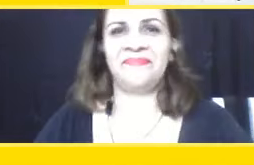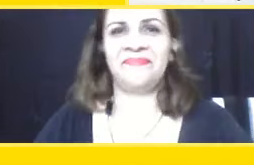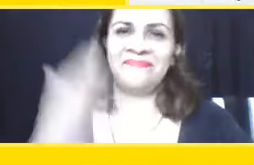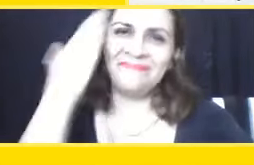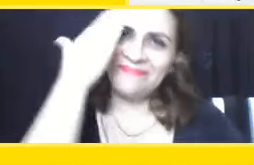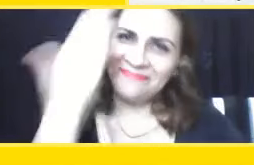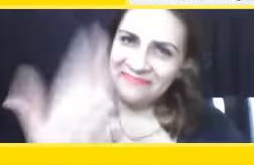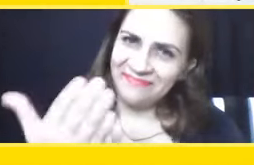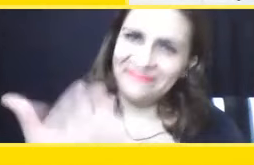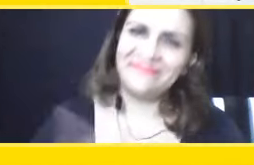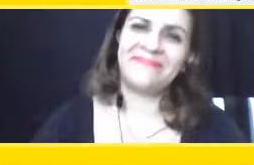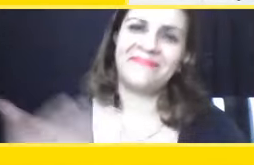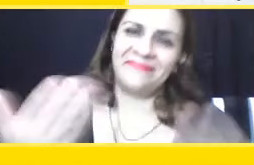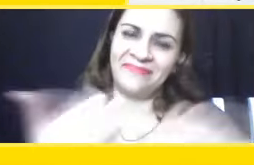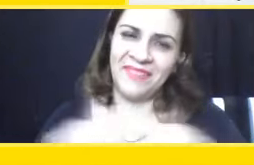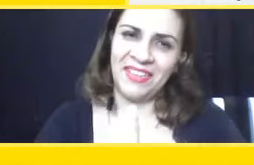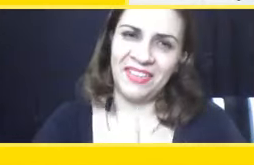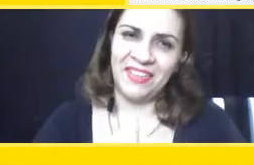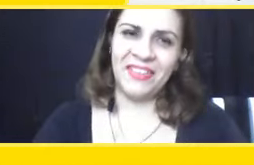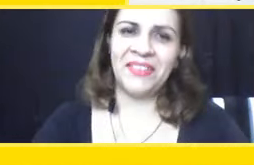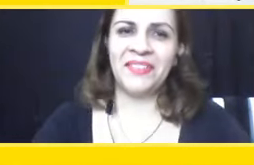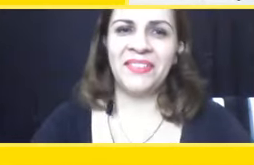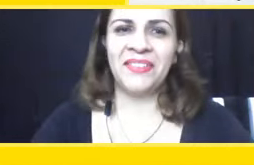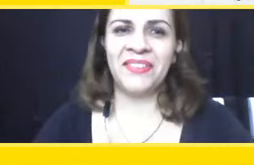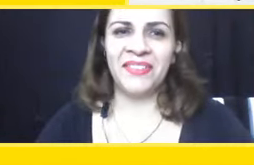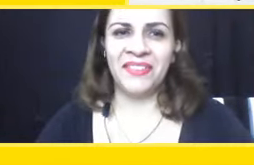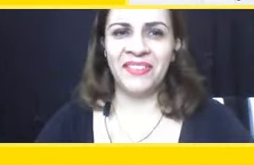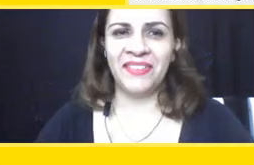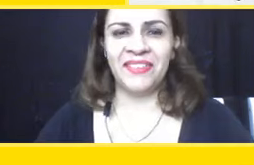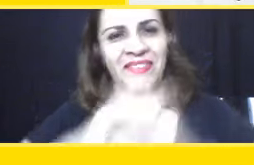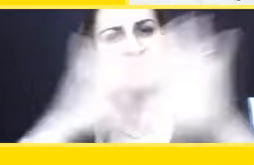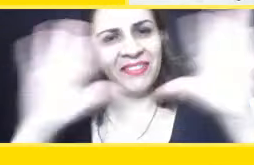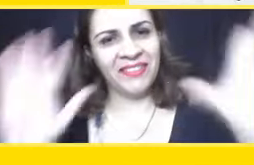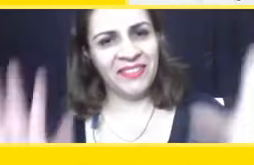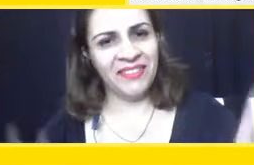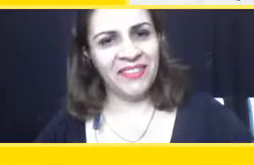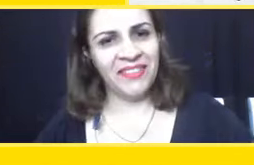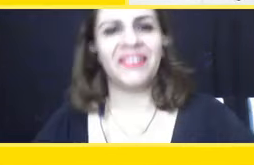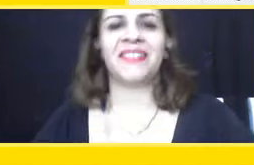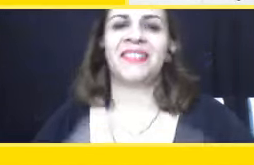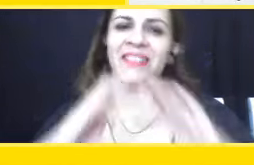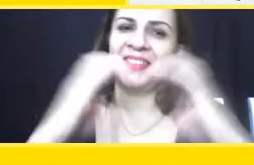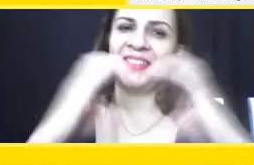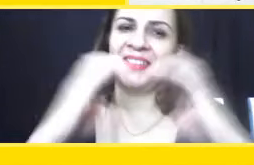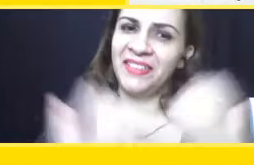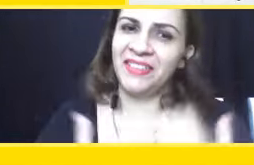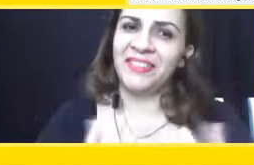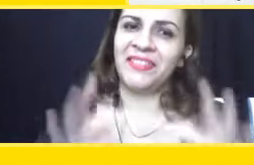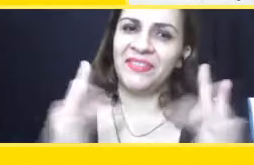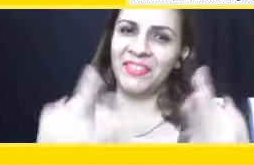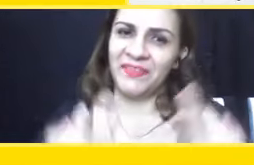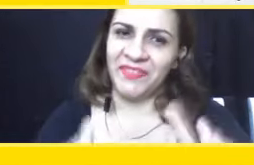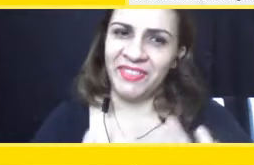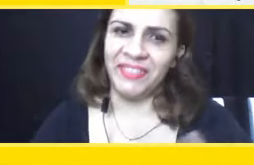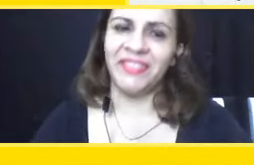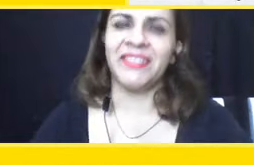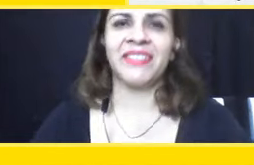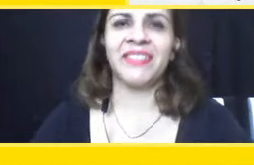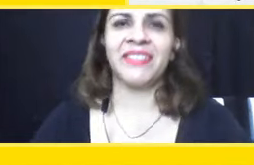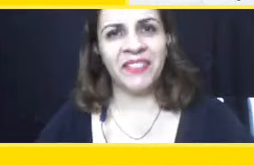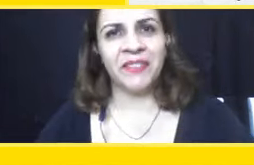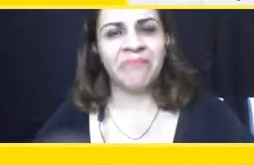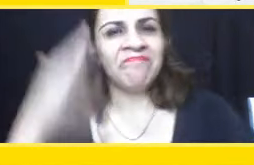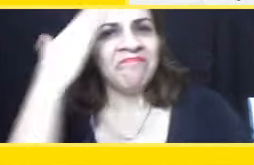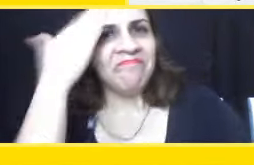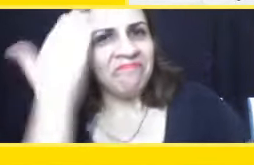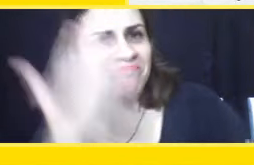obrigado por estarem aqui, o senhor estar aqui conosco, esclarecendo a comunidade, aos autistas e suas famílias. Edilson,